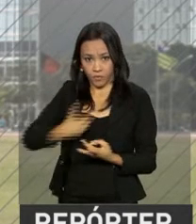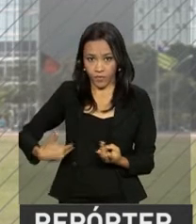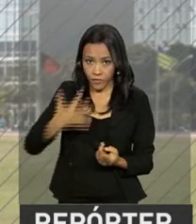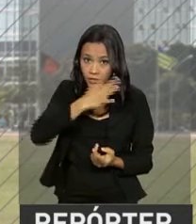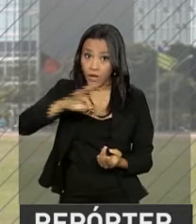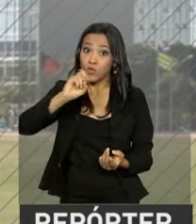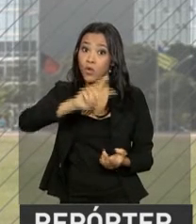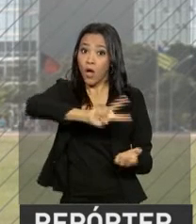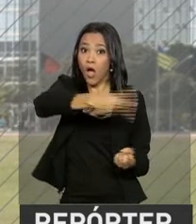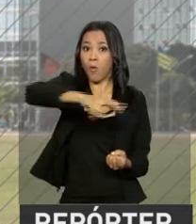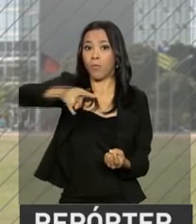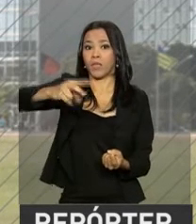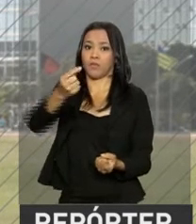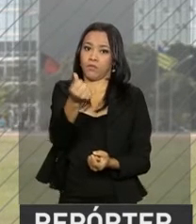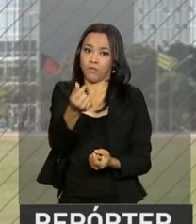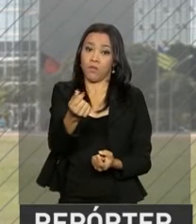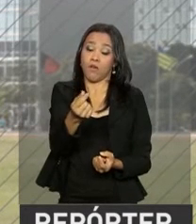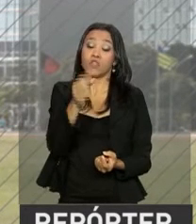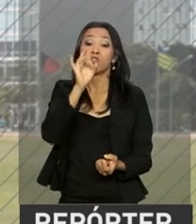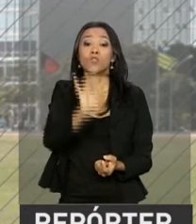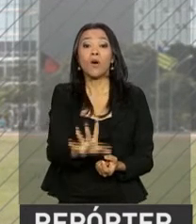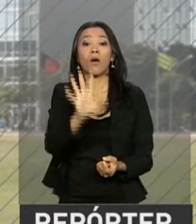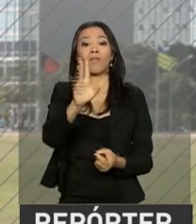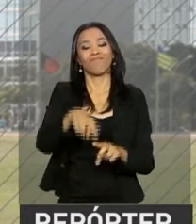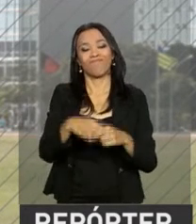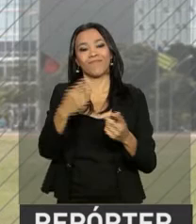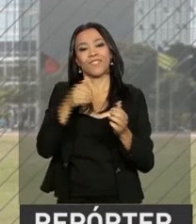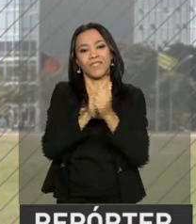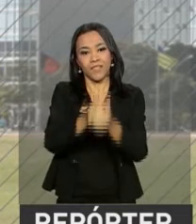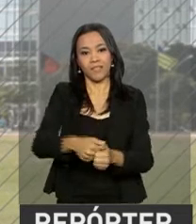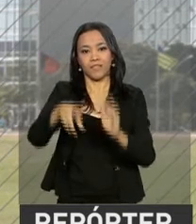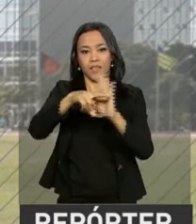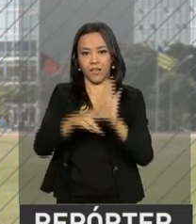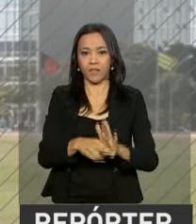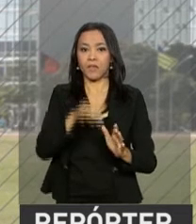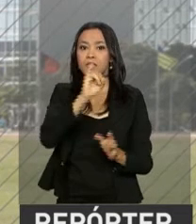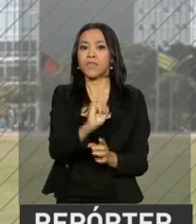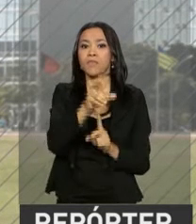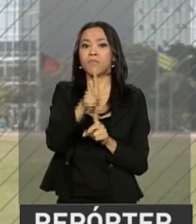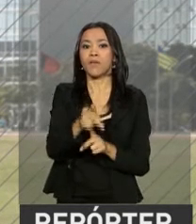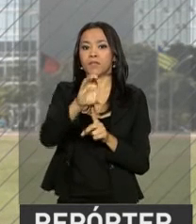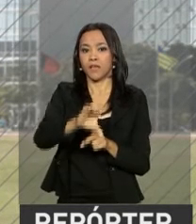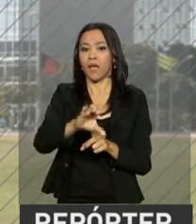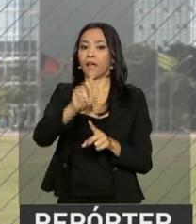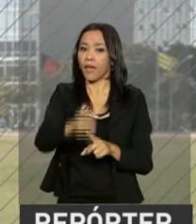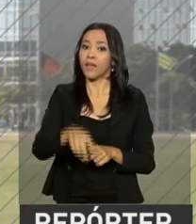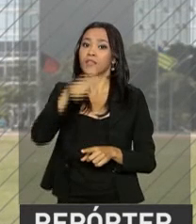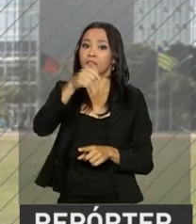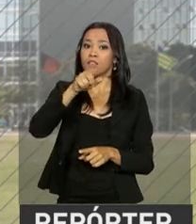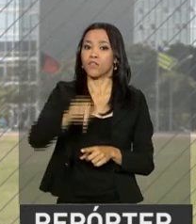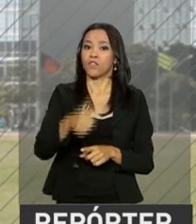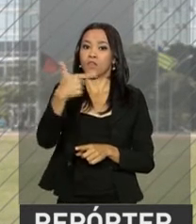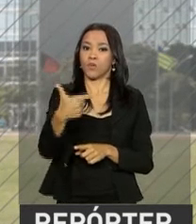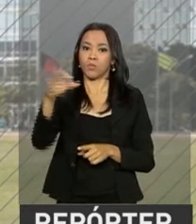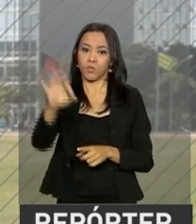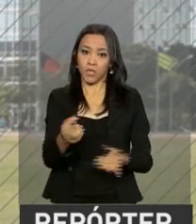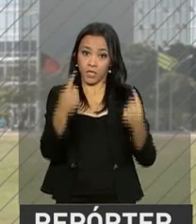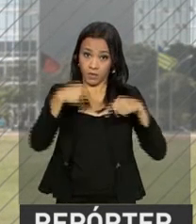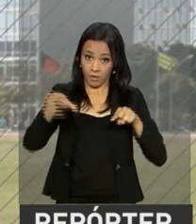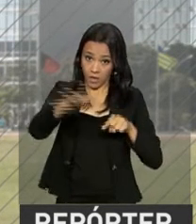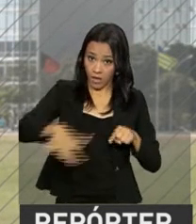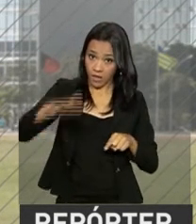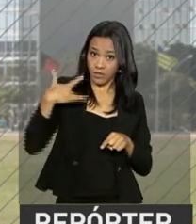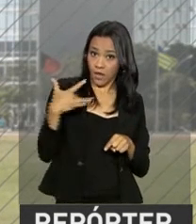aumentar os gastos pelo IPCA previsto para 2016, que é de 7,2%. Educação e